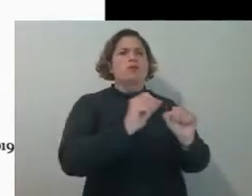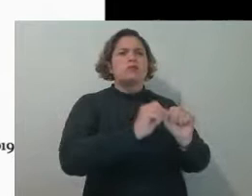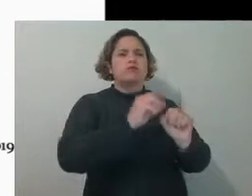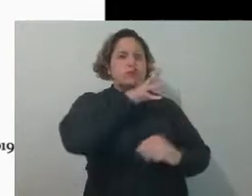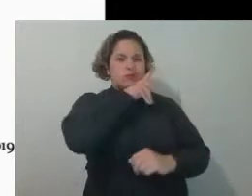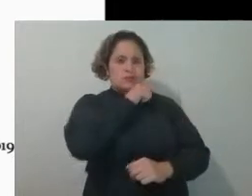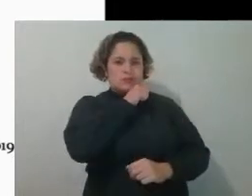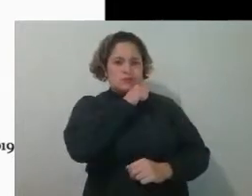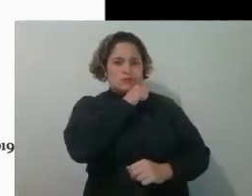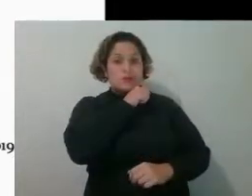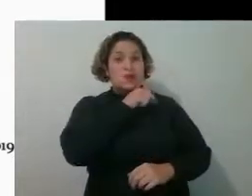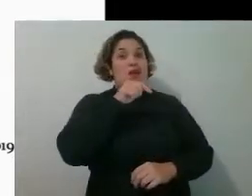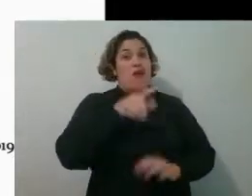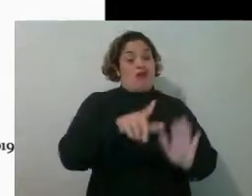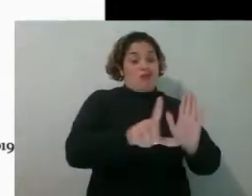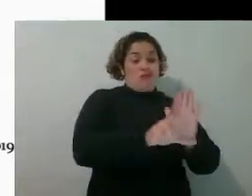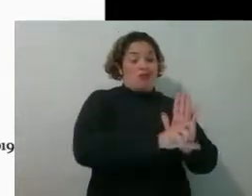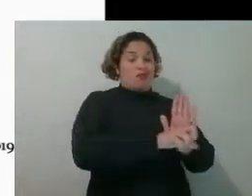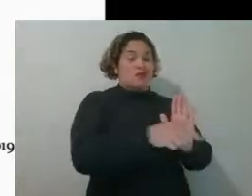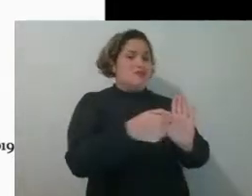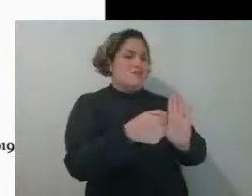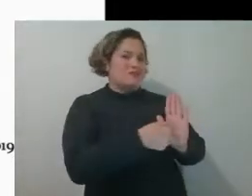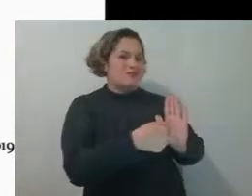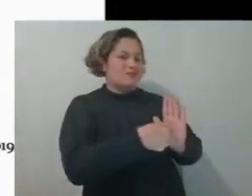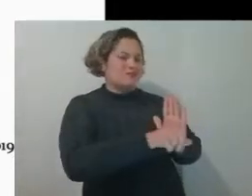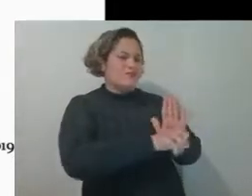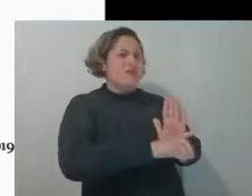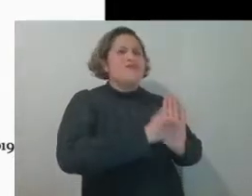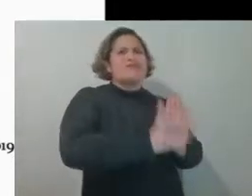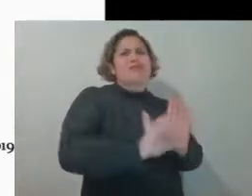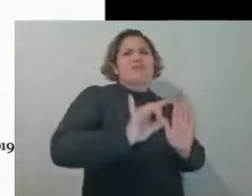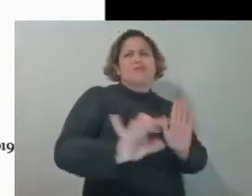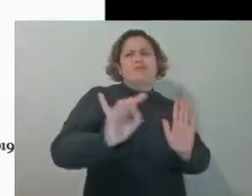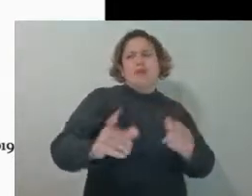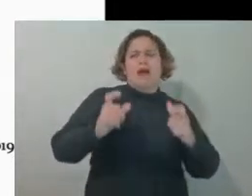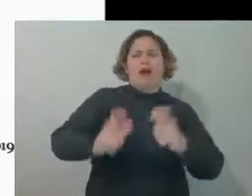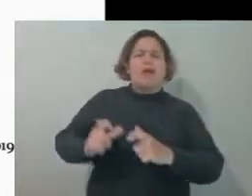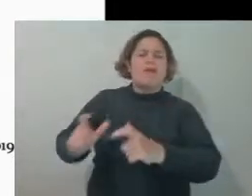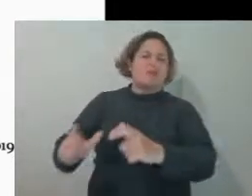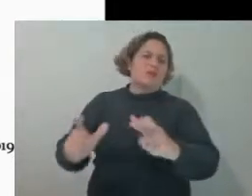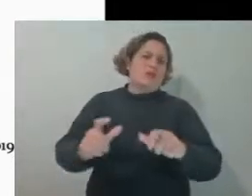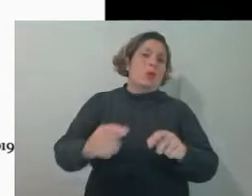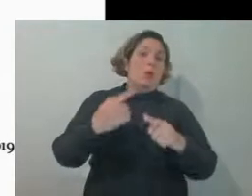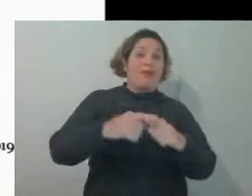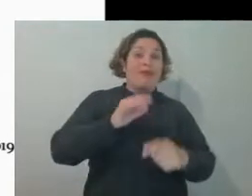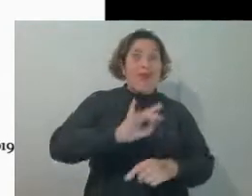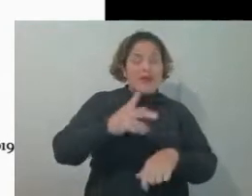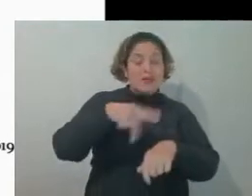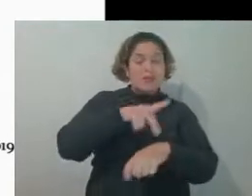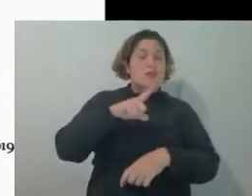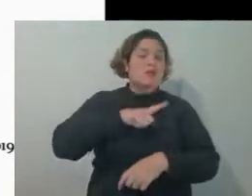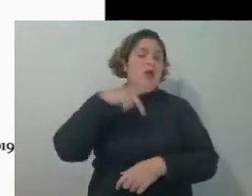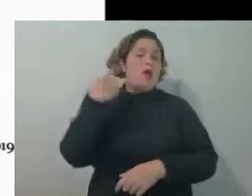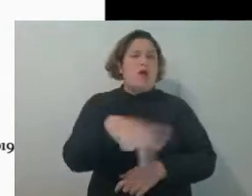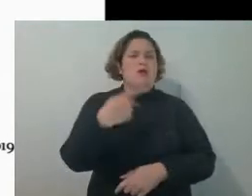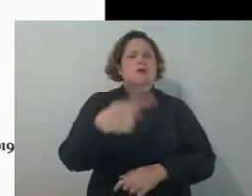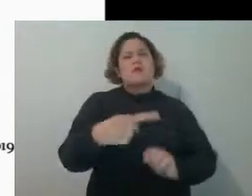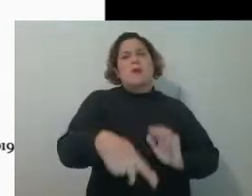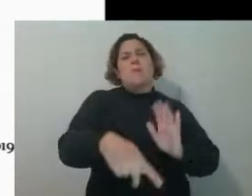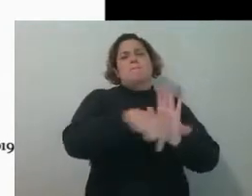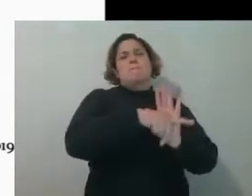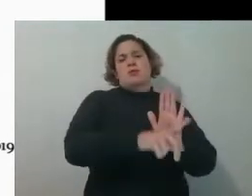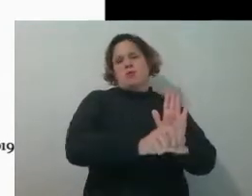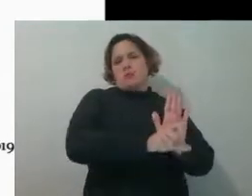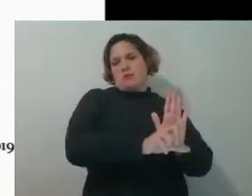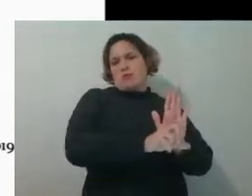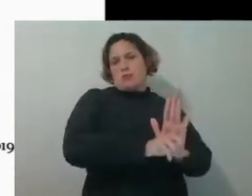diz muito respeito à legislação de cada lugar, porque cada localidade, né, cada país vai ter uma legislação